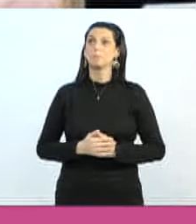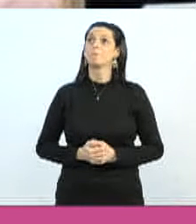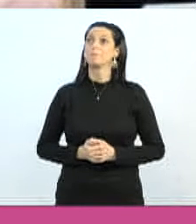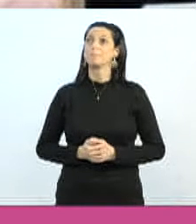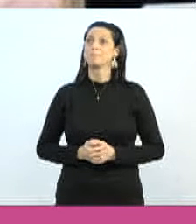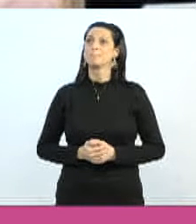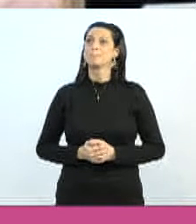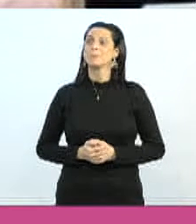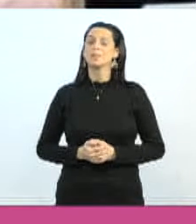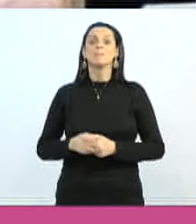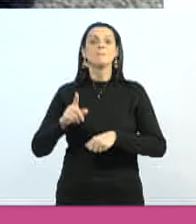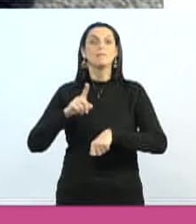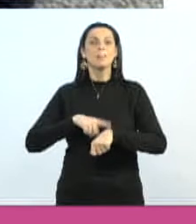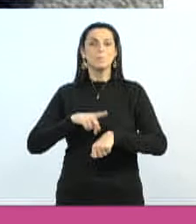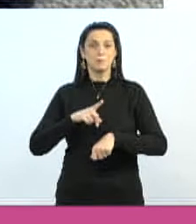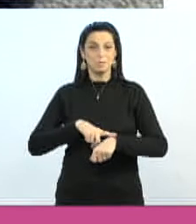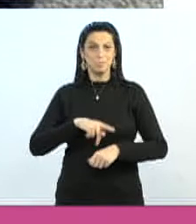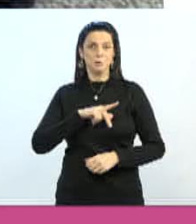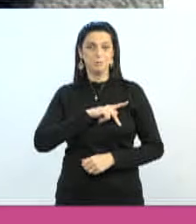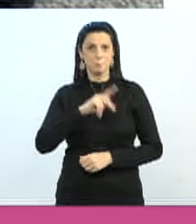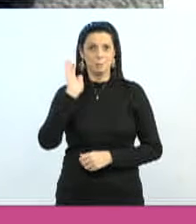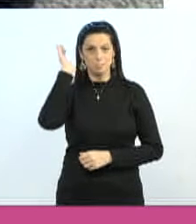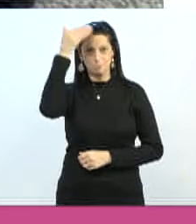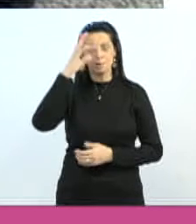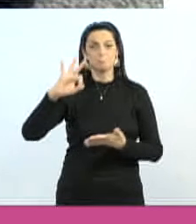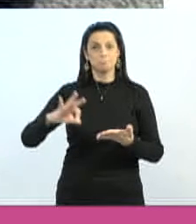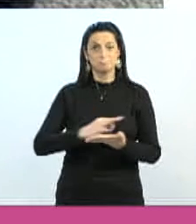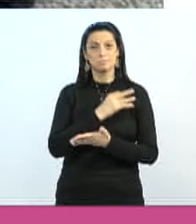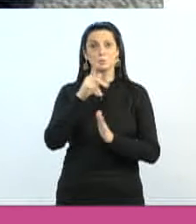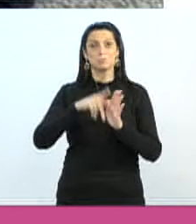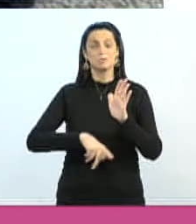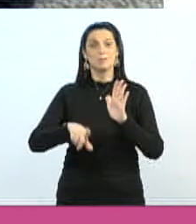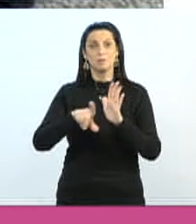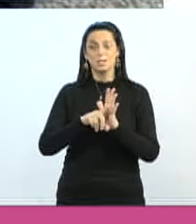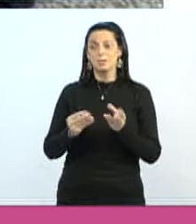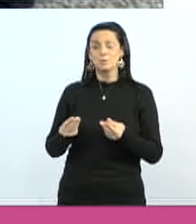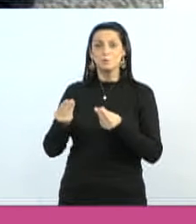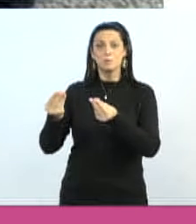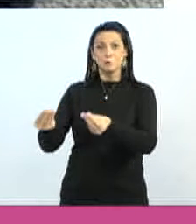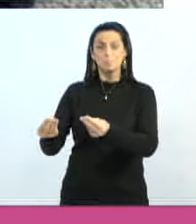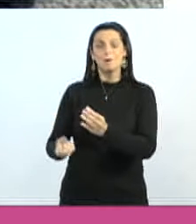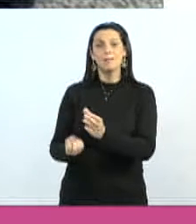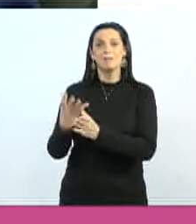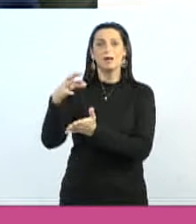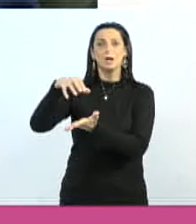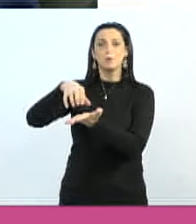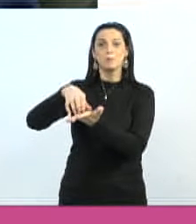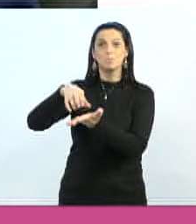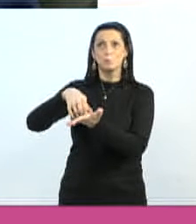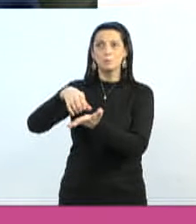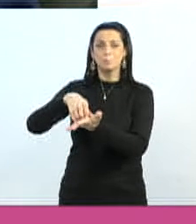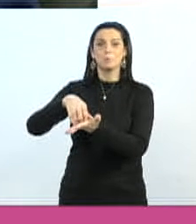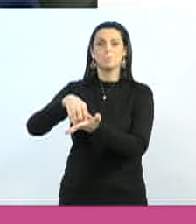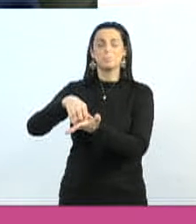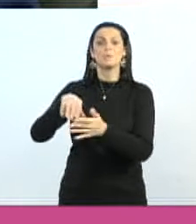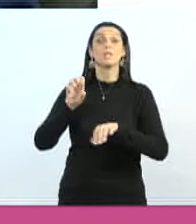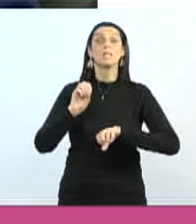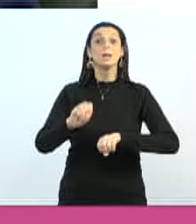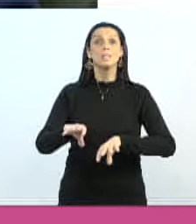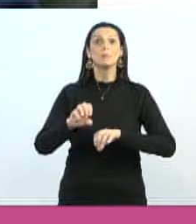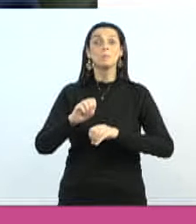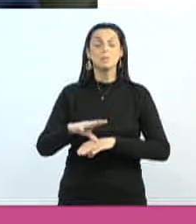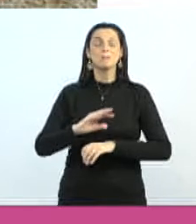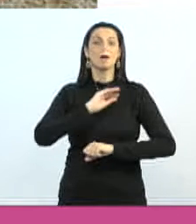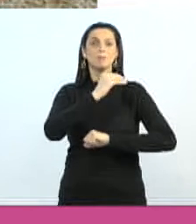vereador Mário Wildemar assinou um projeto de lei, né, a ser enviado para a criação do Núcleo de Educação